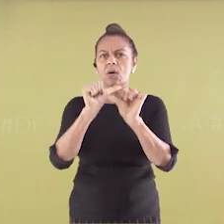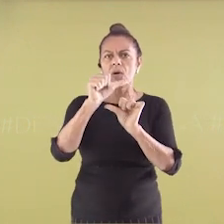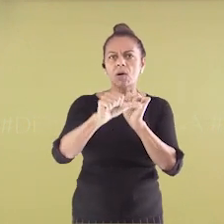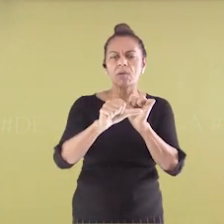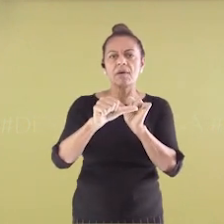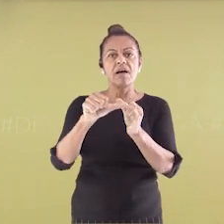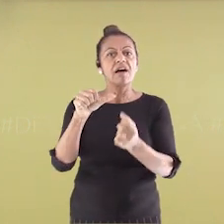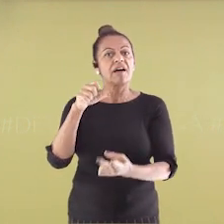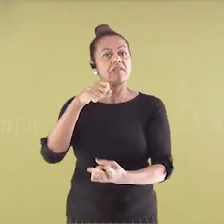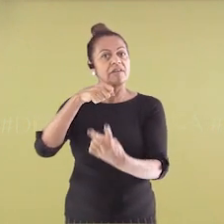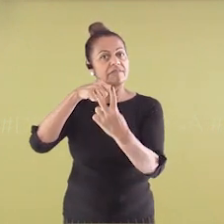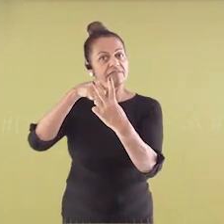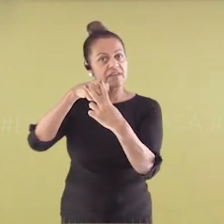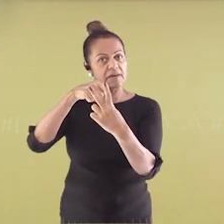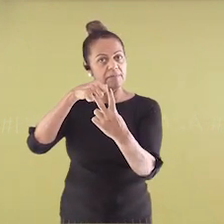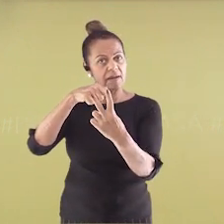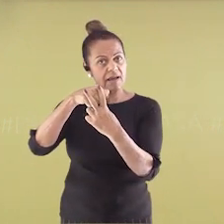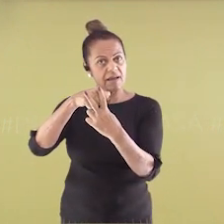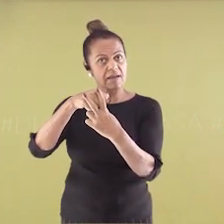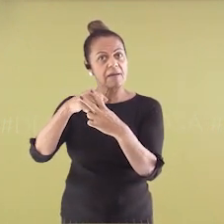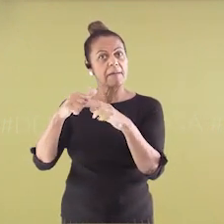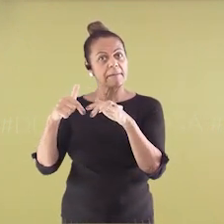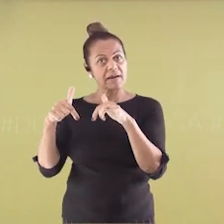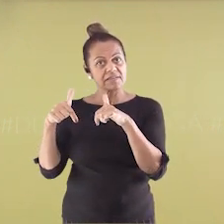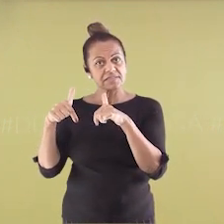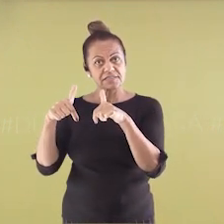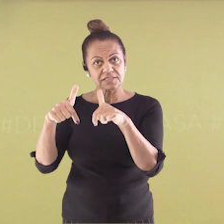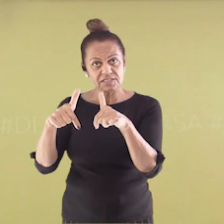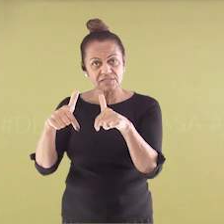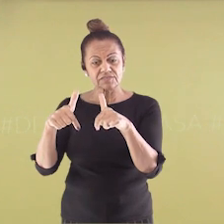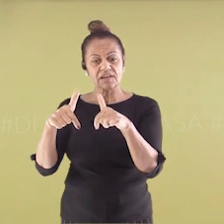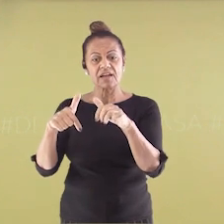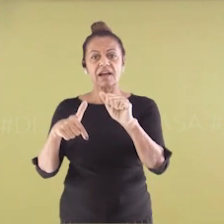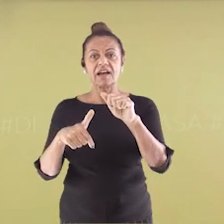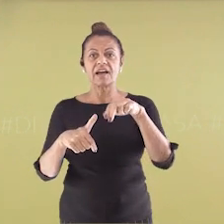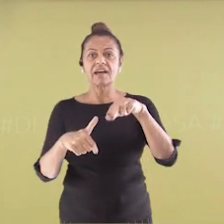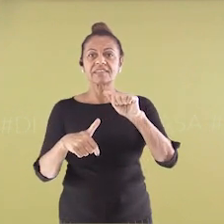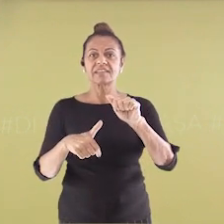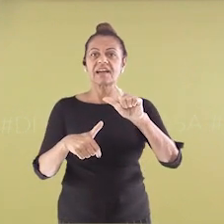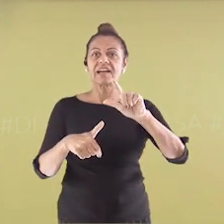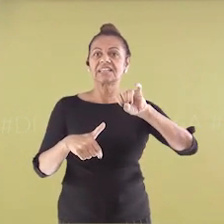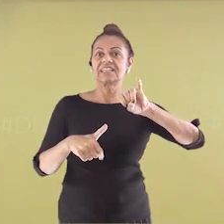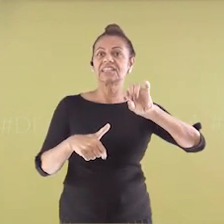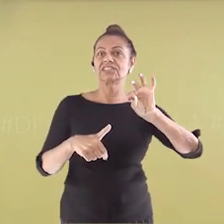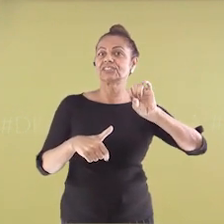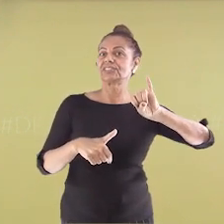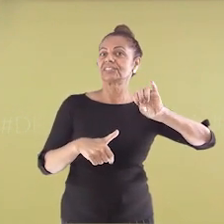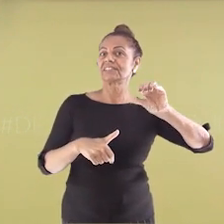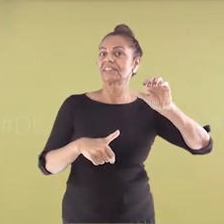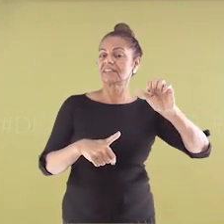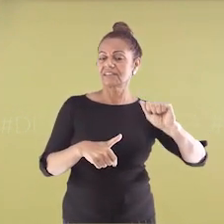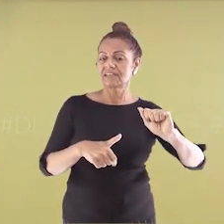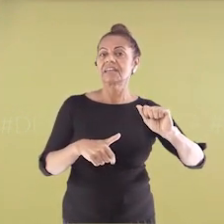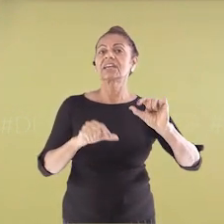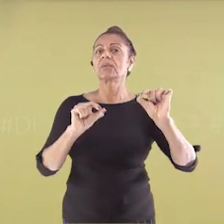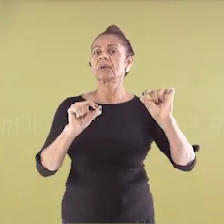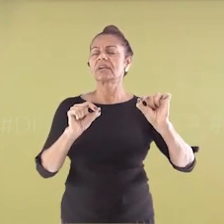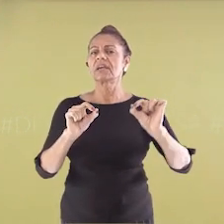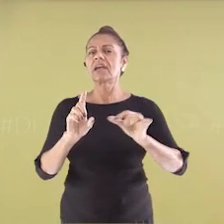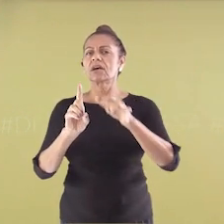frase aqui para a voz verbal passiva analítica. Lembre-se da estrutura da voz passiva analítica, que é